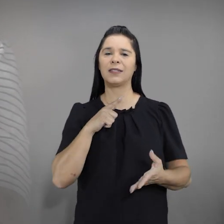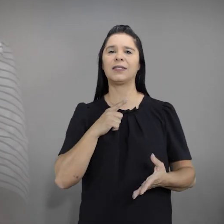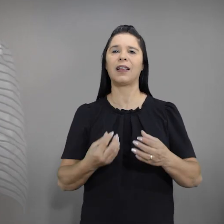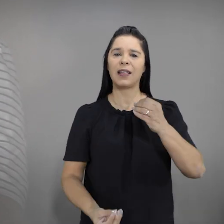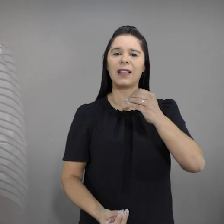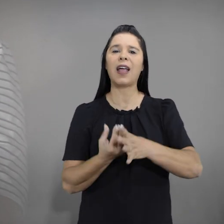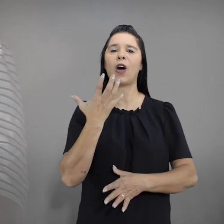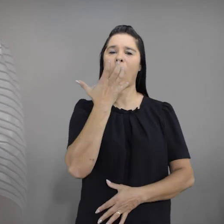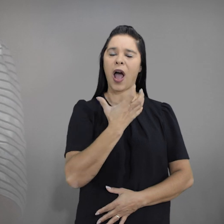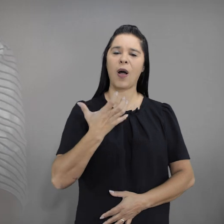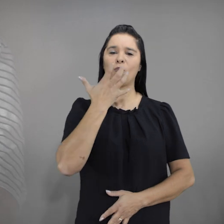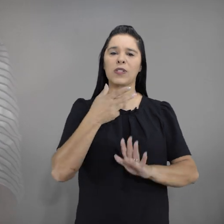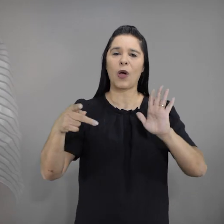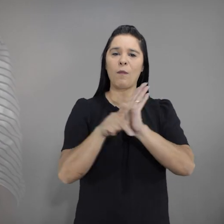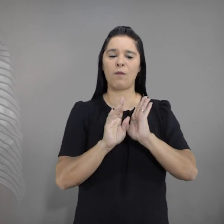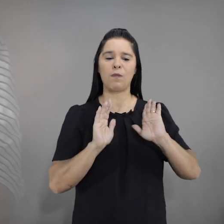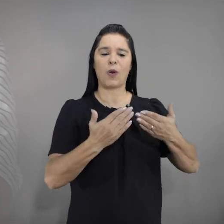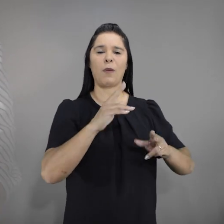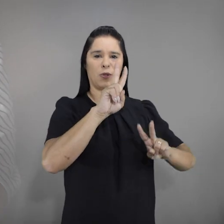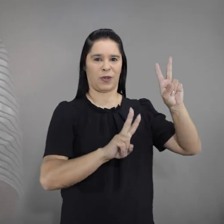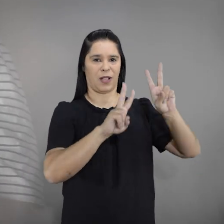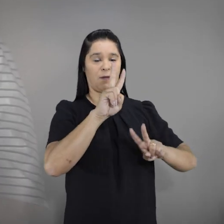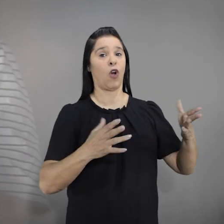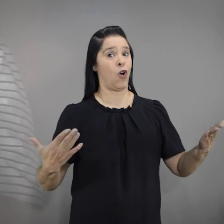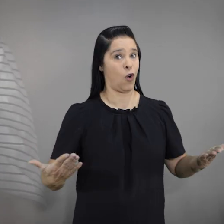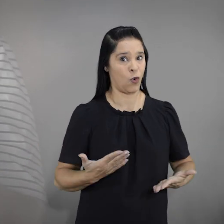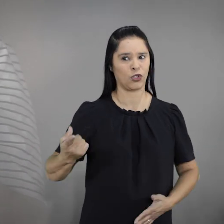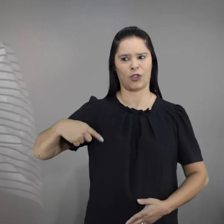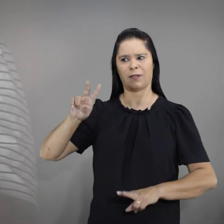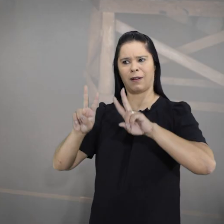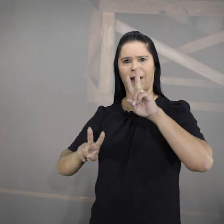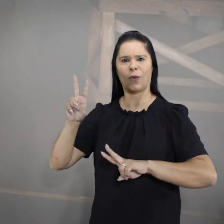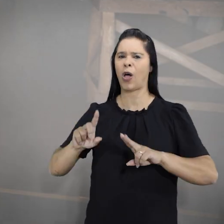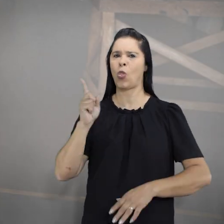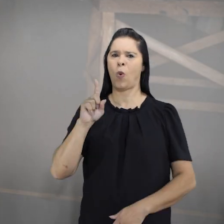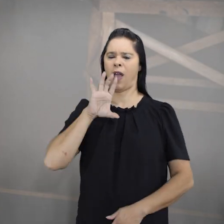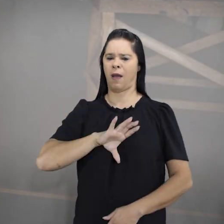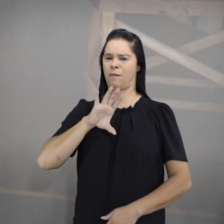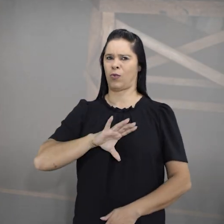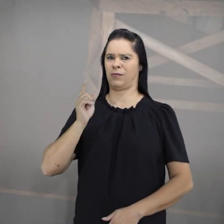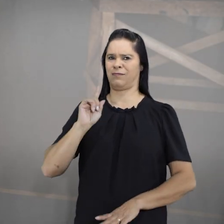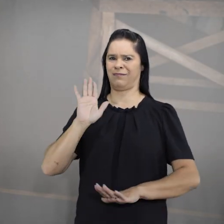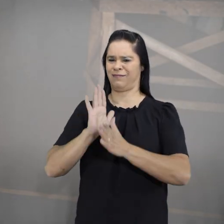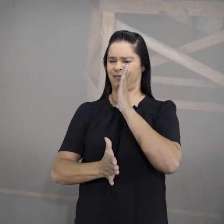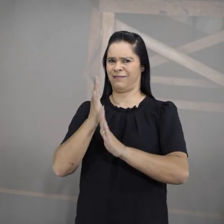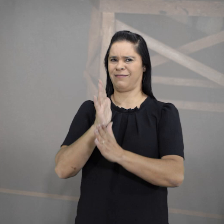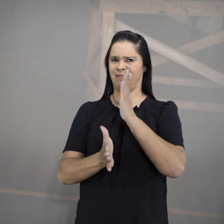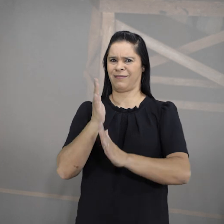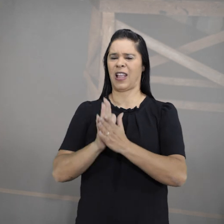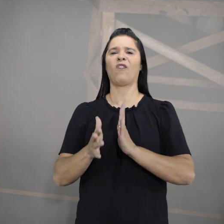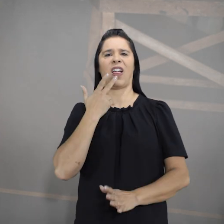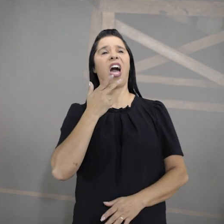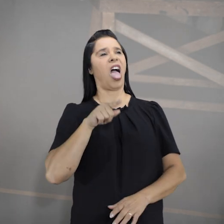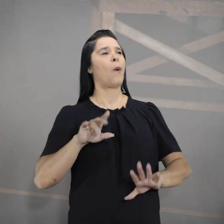que é a música do carnaval, porque a música que a gente toca no carnaval, ela não é portuguesa, né? Por mais que a gente diga